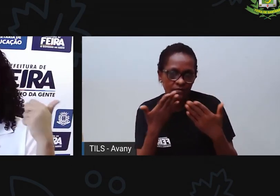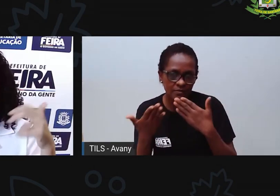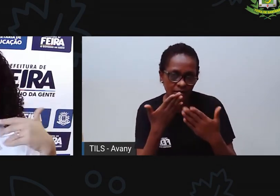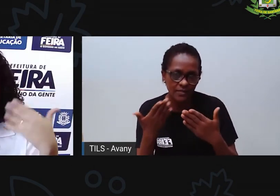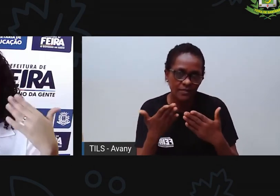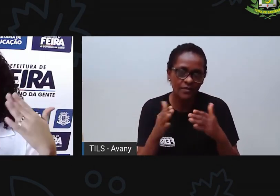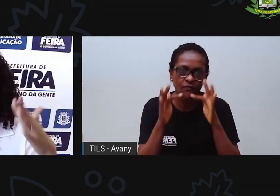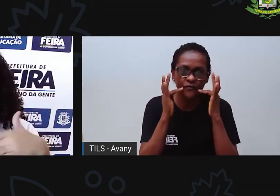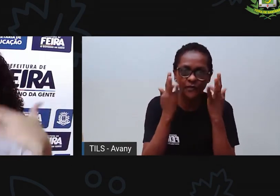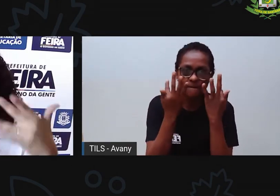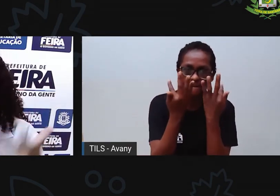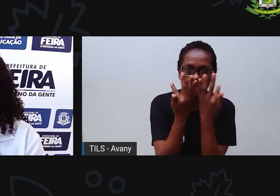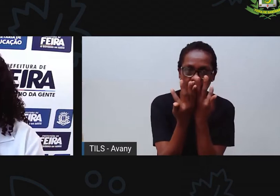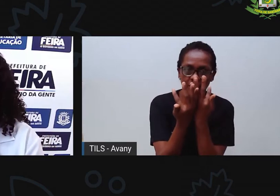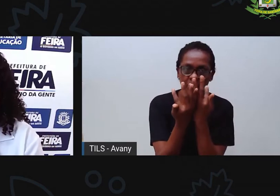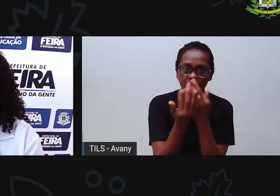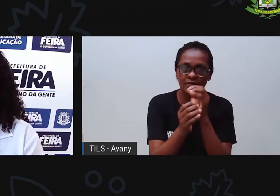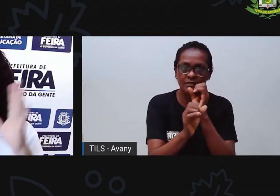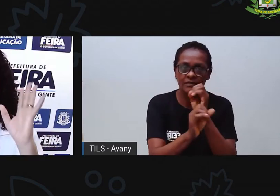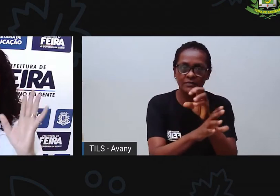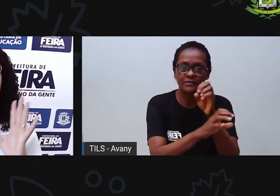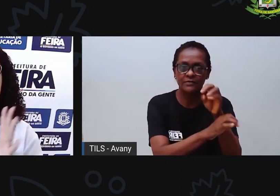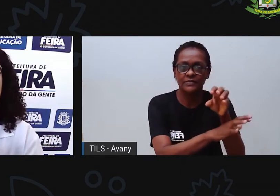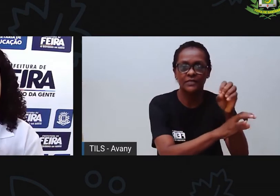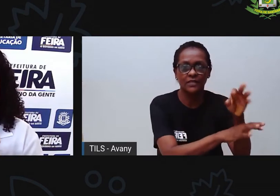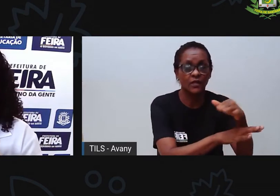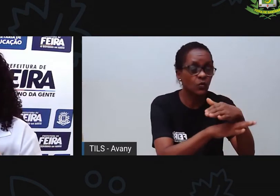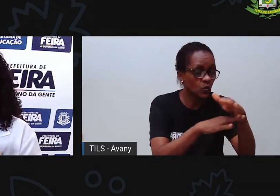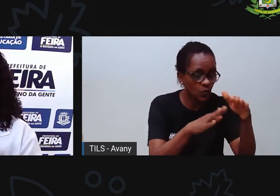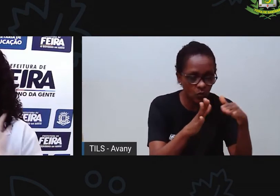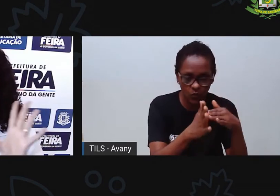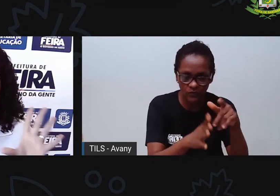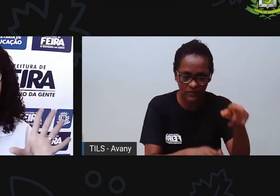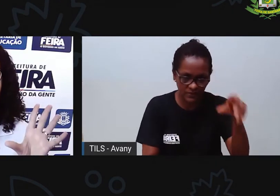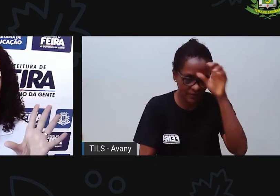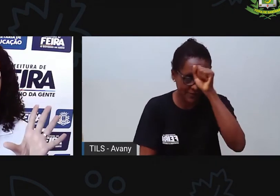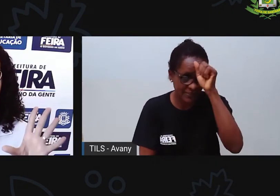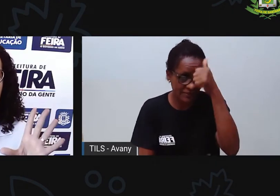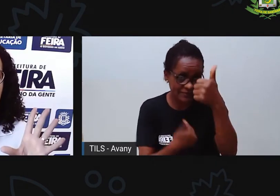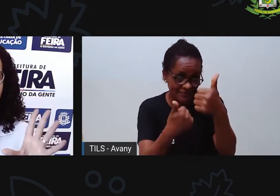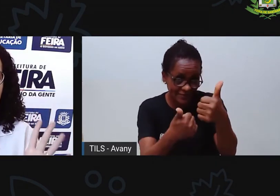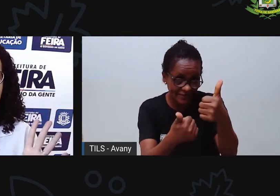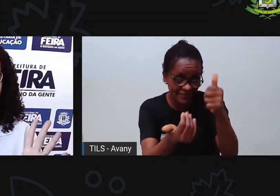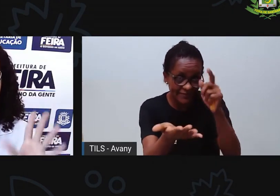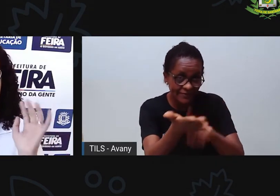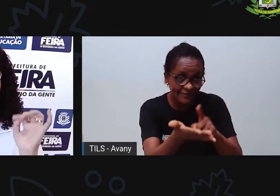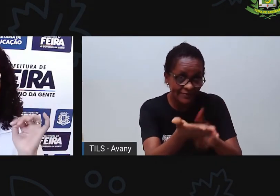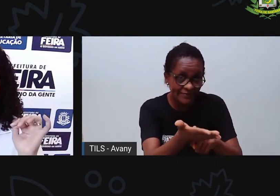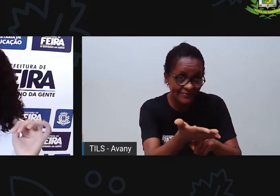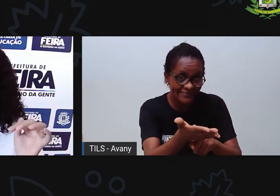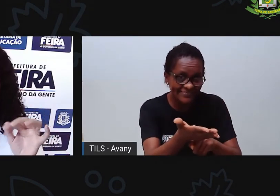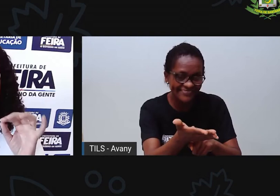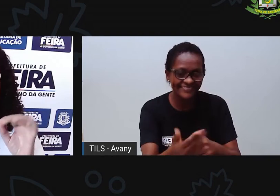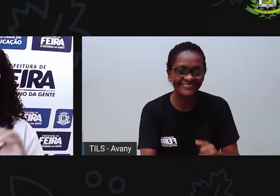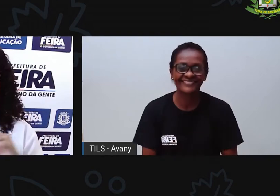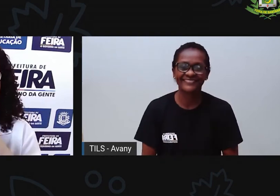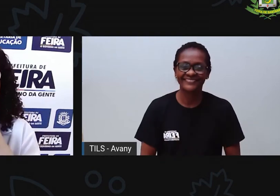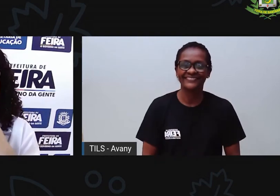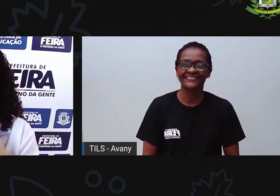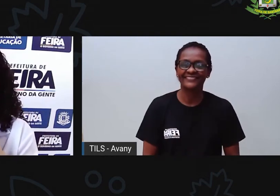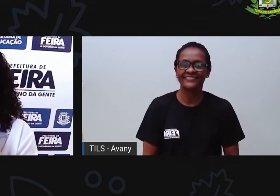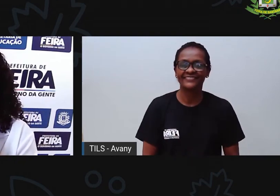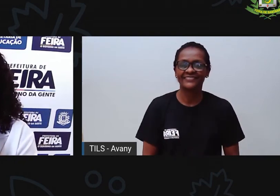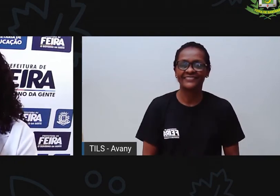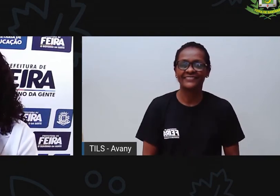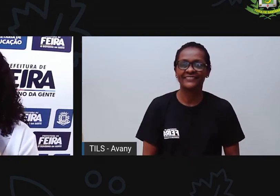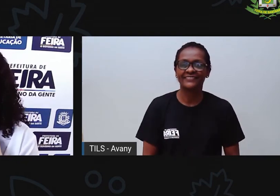transmitir para eles tudo o que você aprendeu. Então, essa vai ser a sua missão, certo? Então, vamos lá? A prova vai